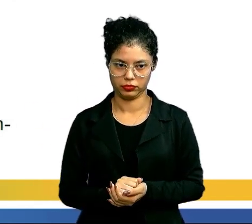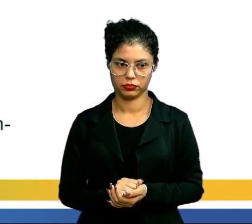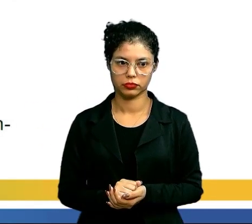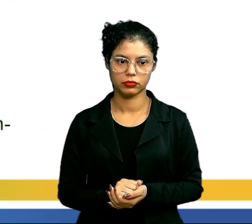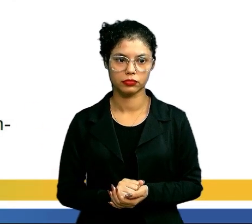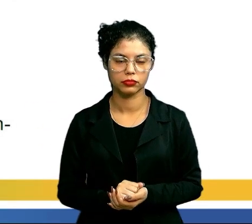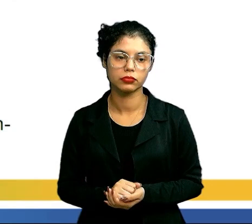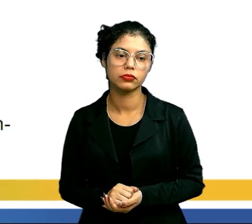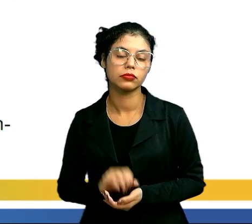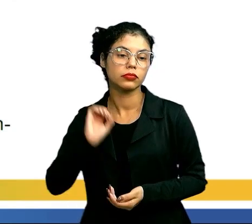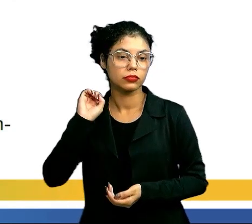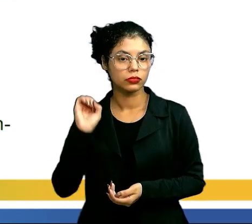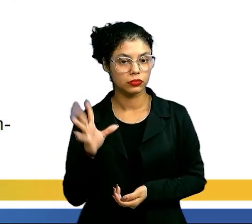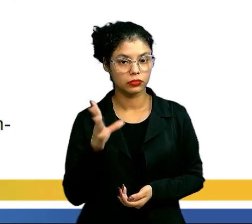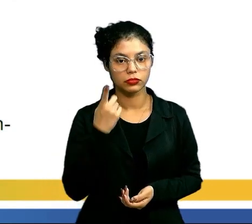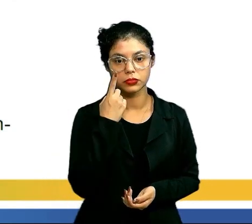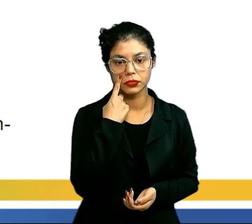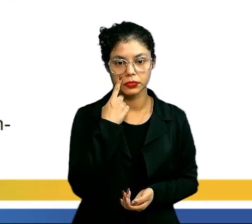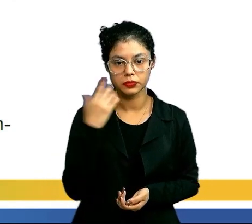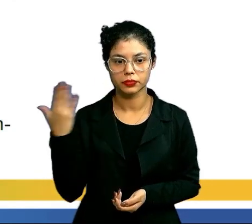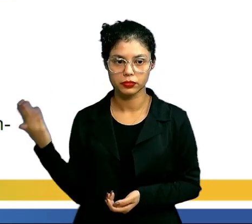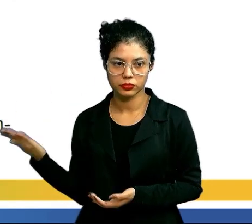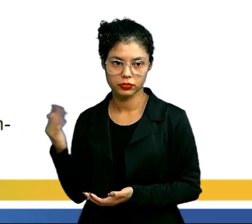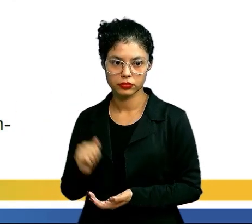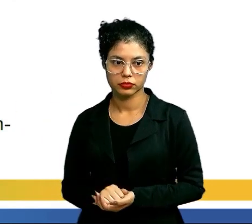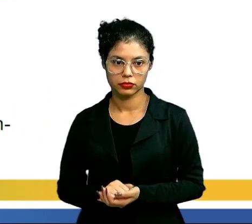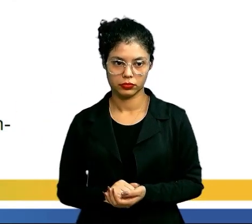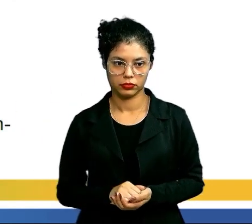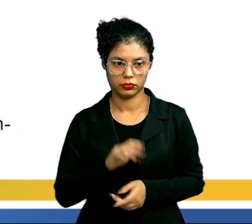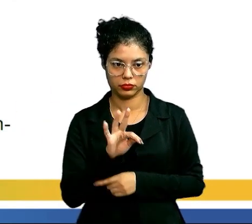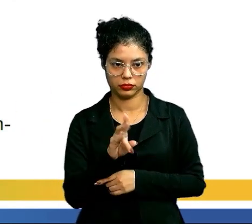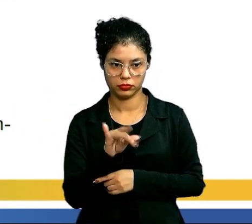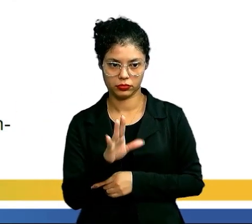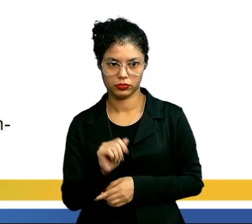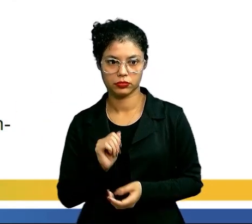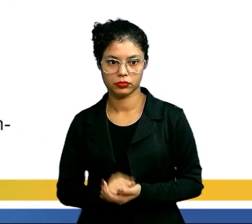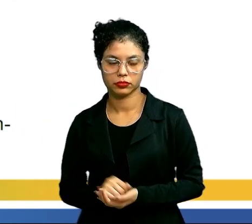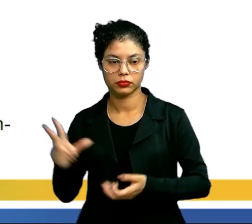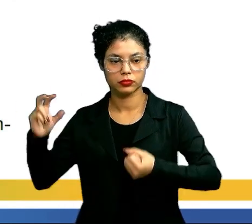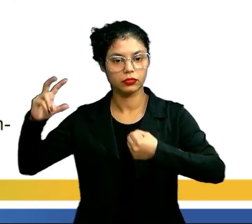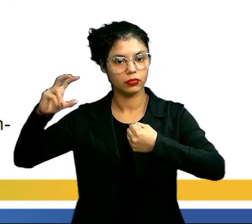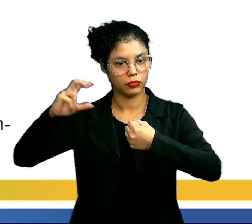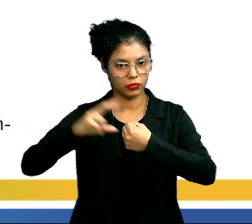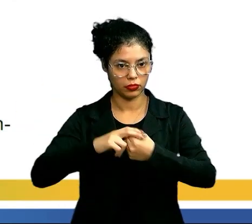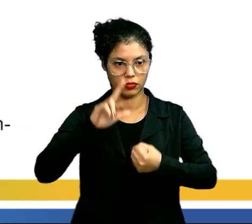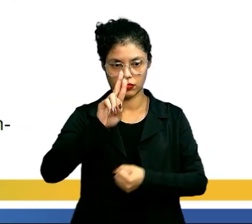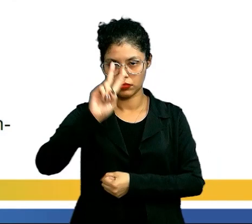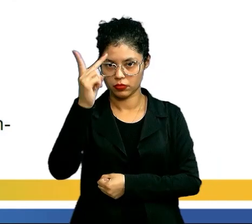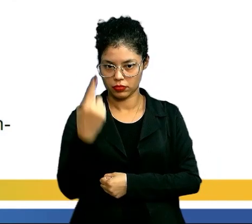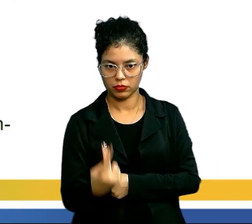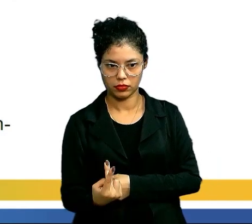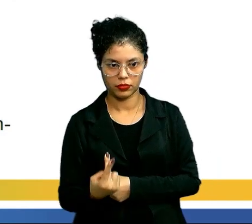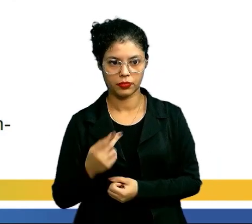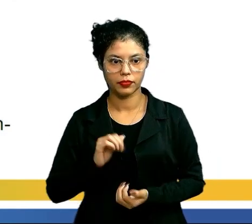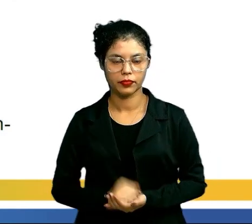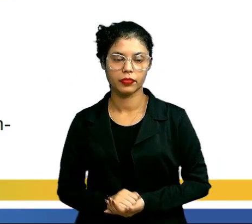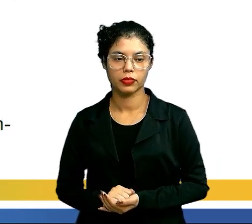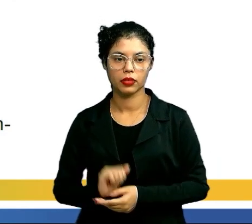dessa doença, tá? E olha só, falando um pouco do seu agente etiológico. Ele é um vírus de